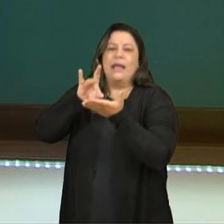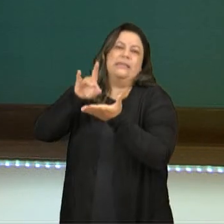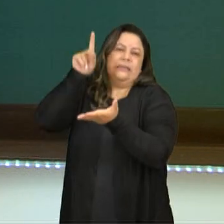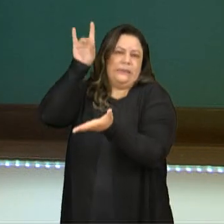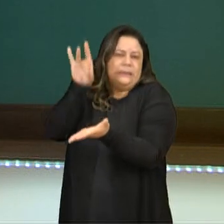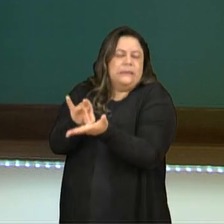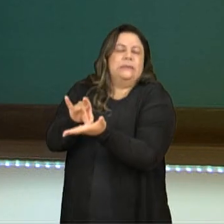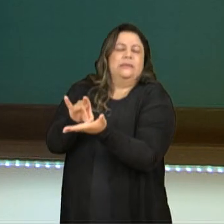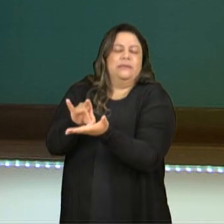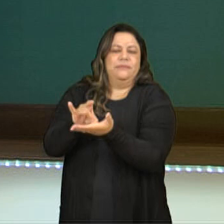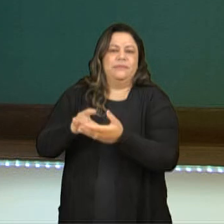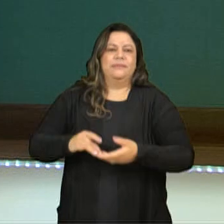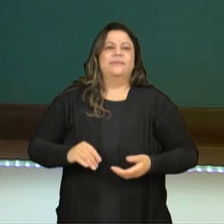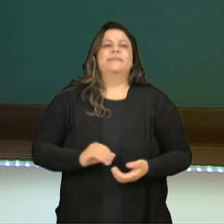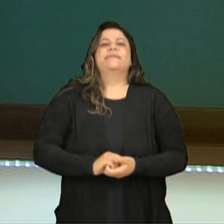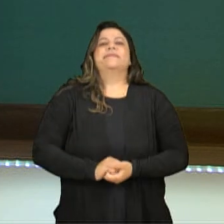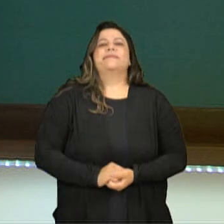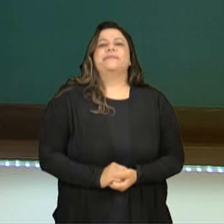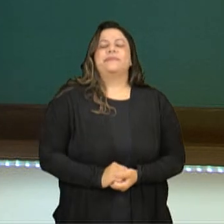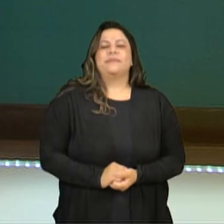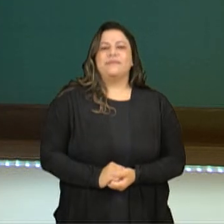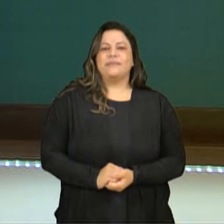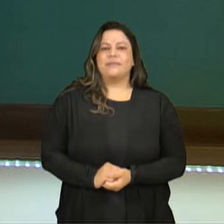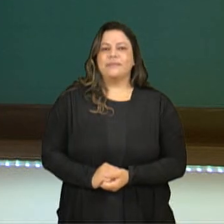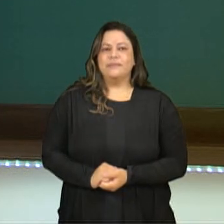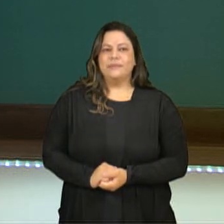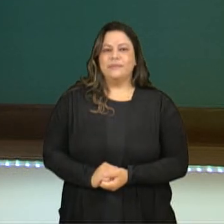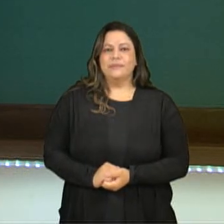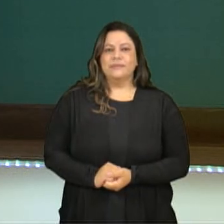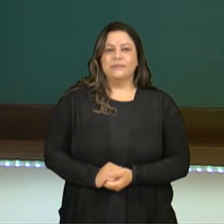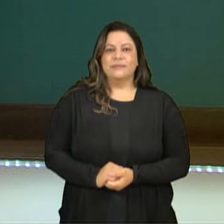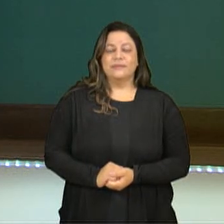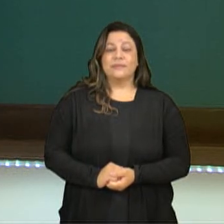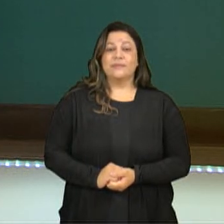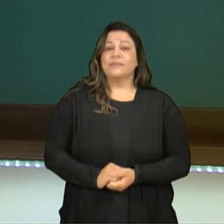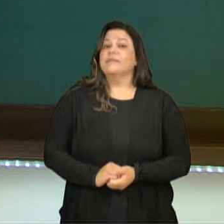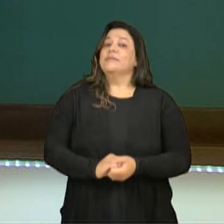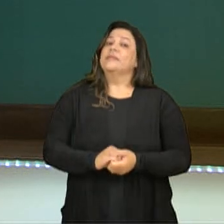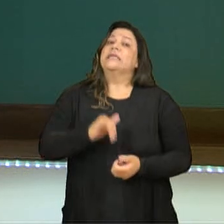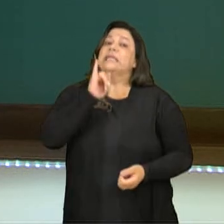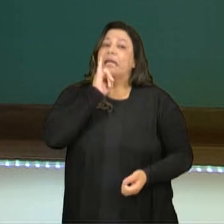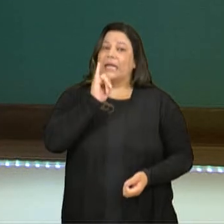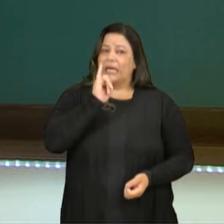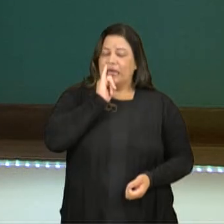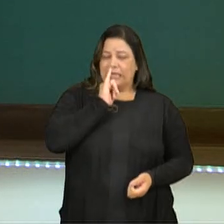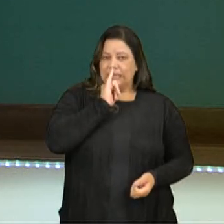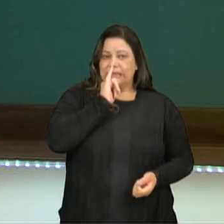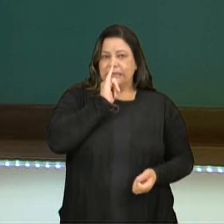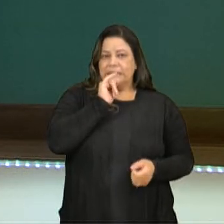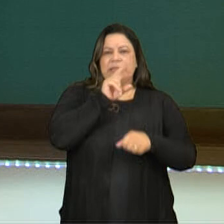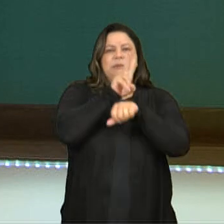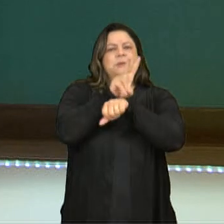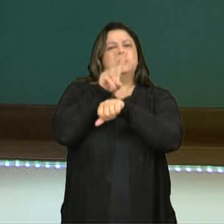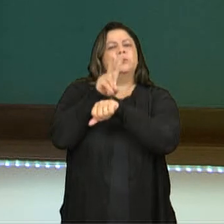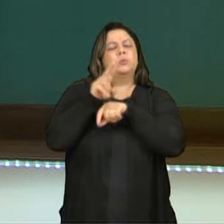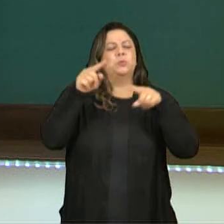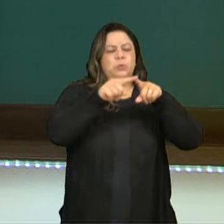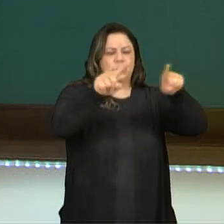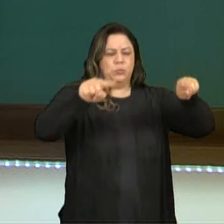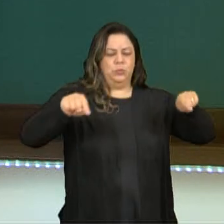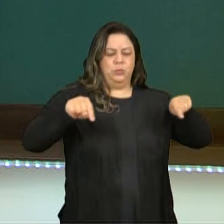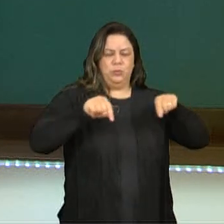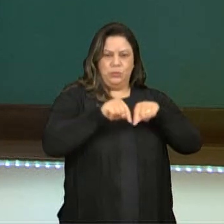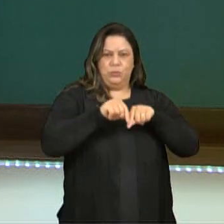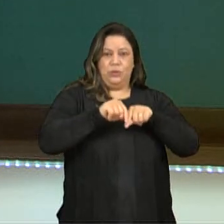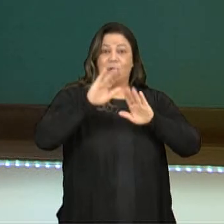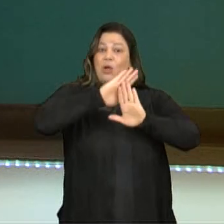da criação das unidades de conservação, certo? E aí, nós temos exemplos de unidades de proteção